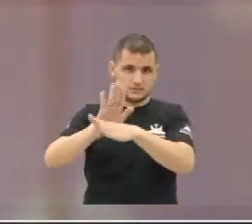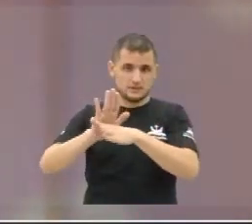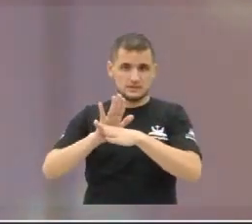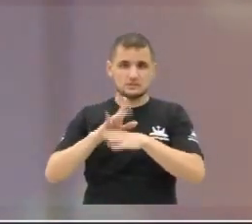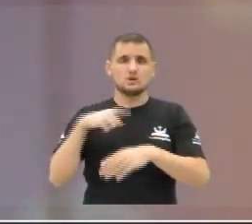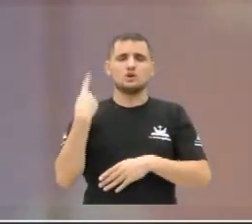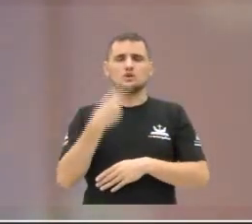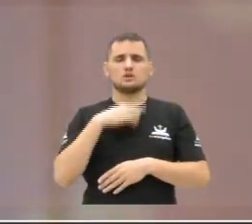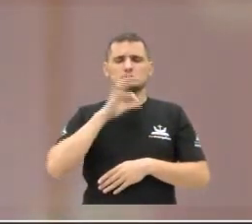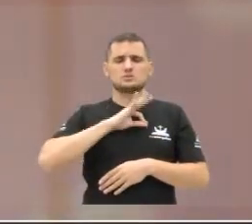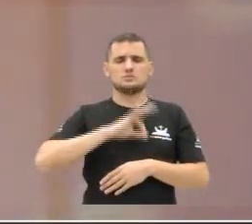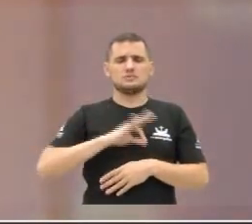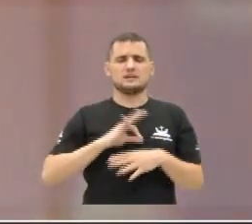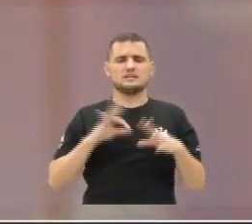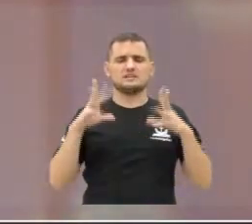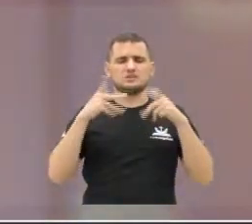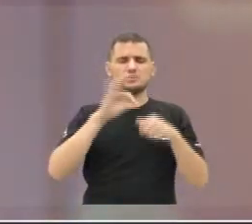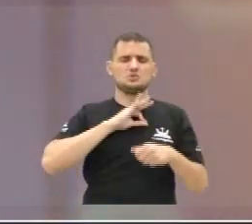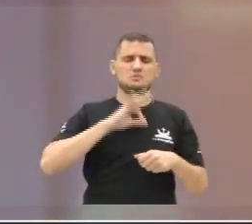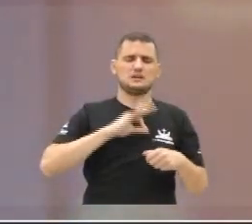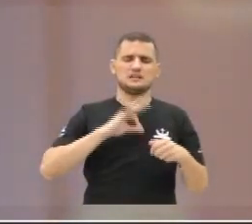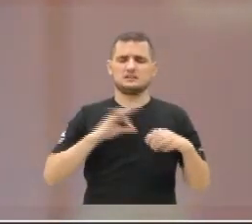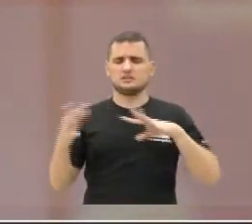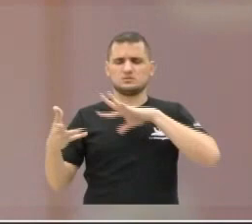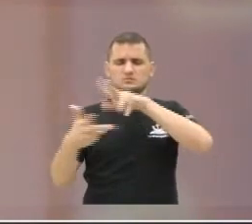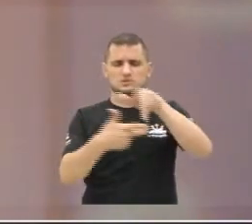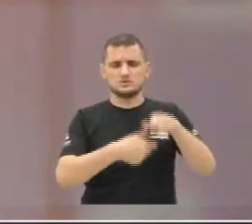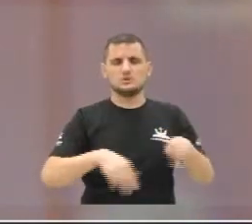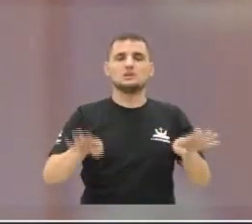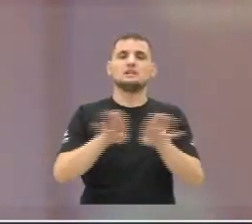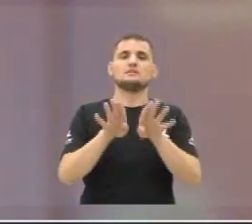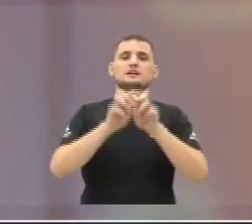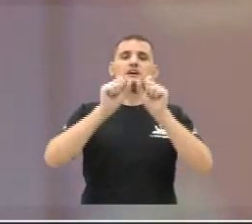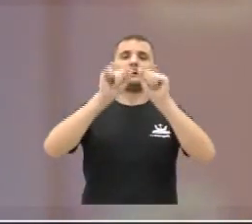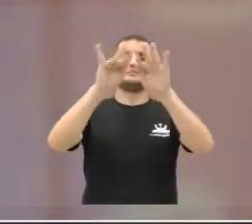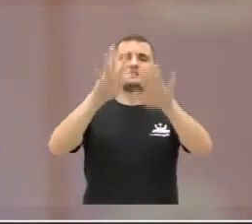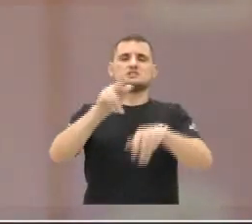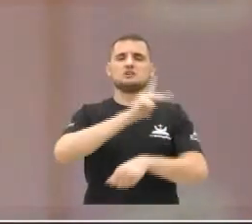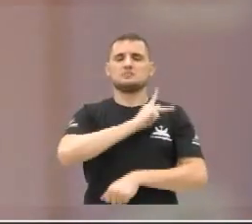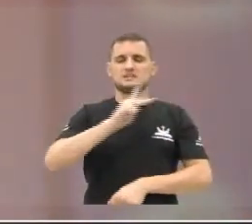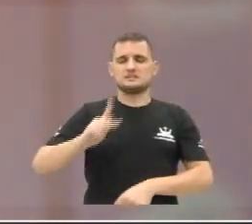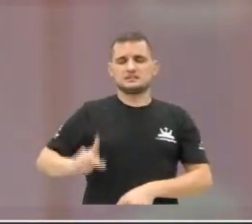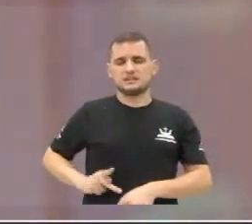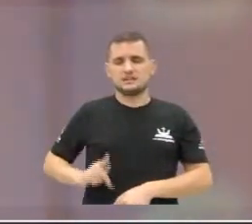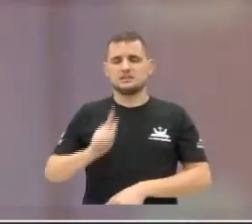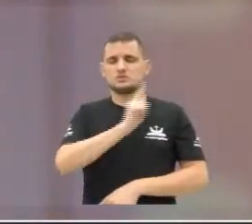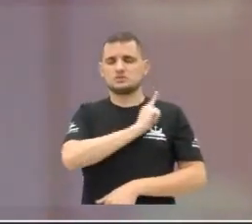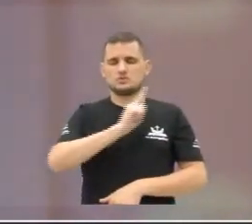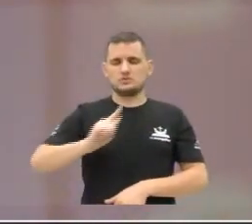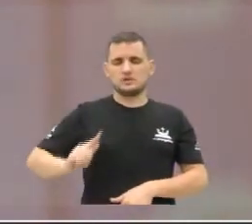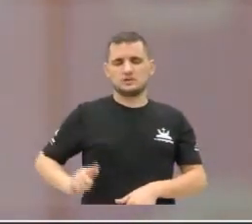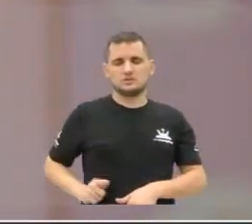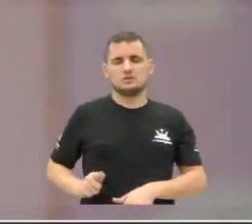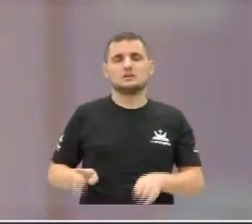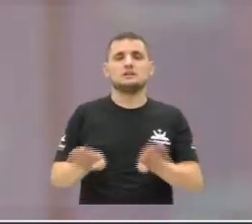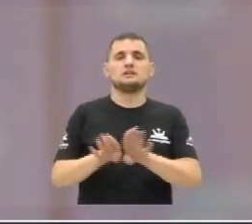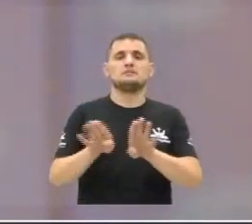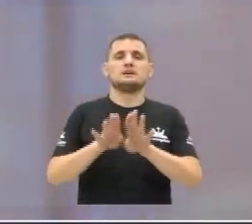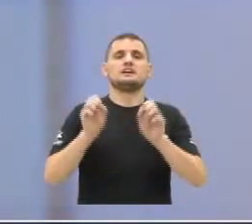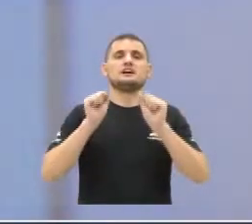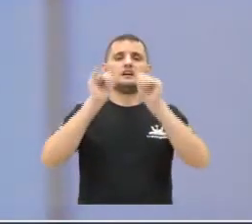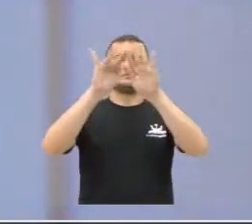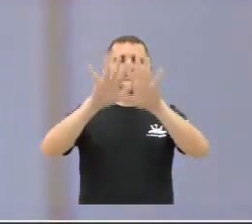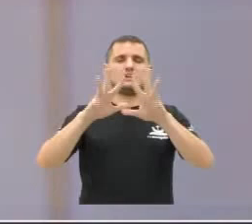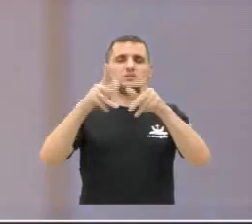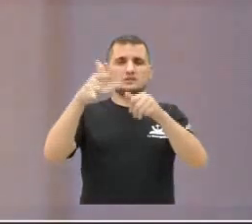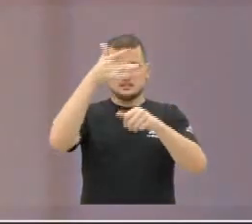nosso pároco, todo o clero, sobre o chefe da nação e do Estado, sobre todas as pessoas constituídas